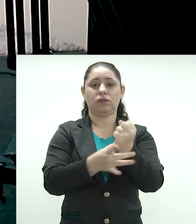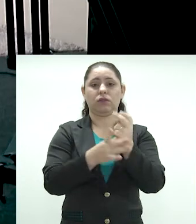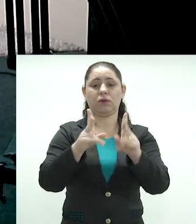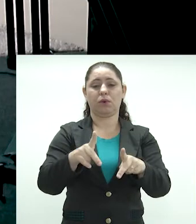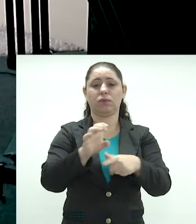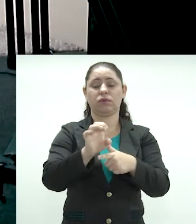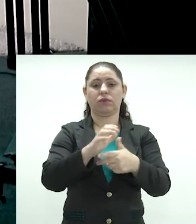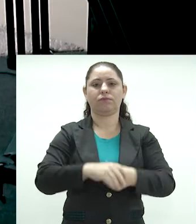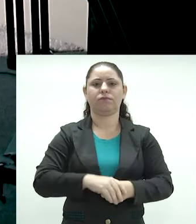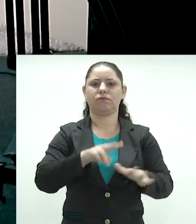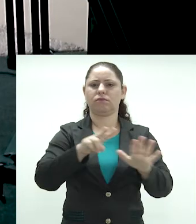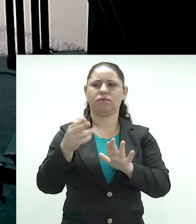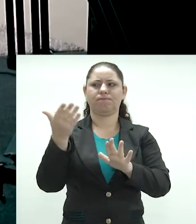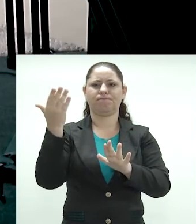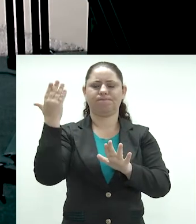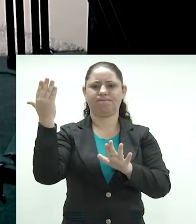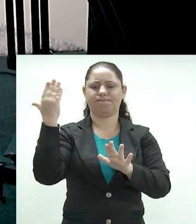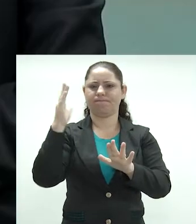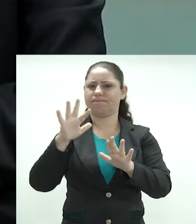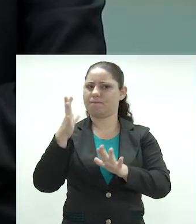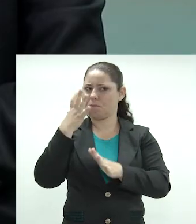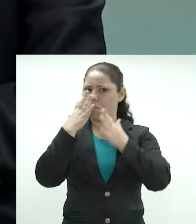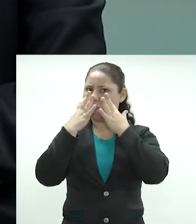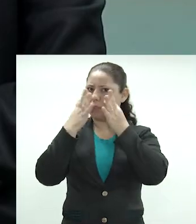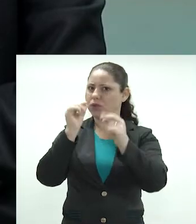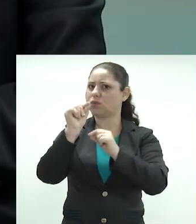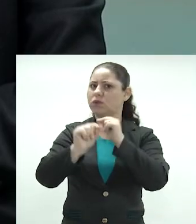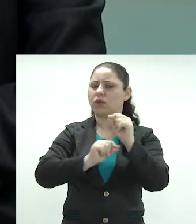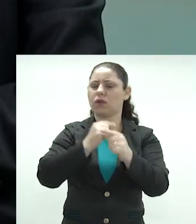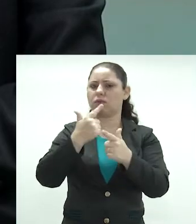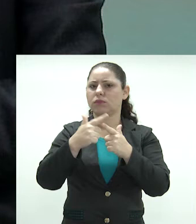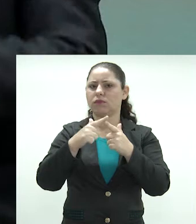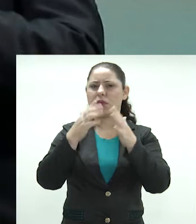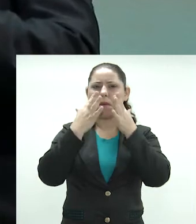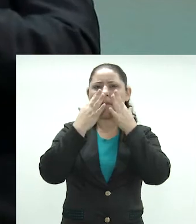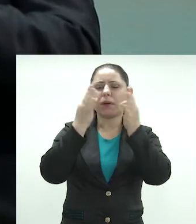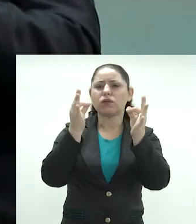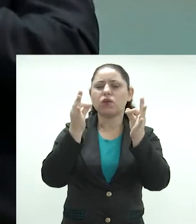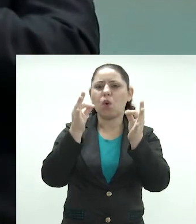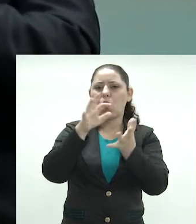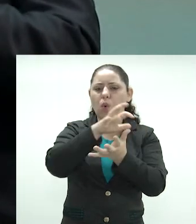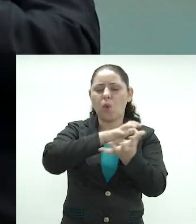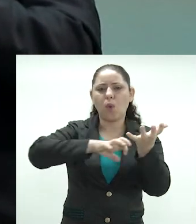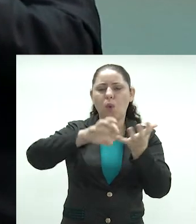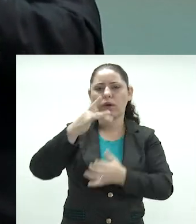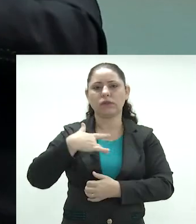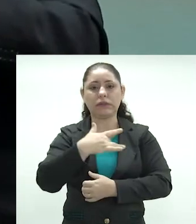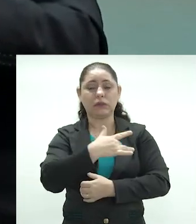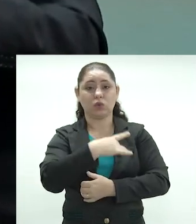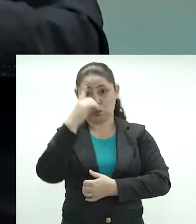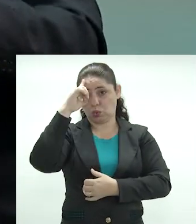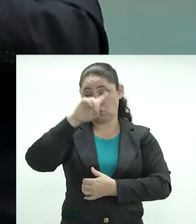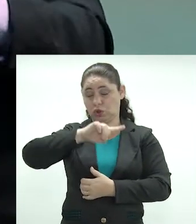às forças de segurança do nosso estado? Essa semana passada, quando nós já percebemos, porque você não percebe o colapso